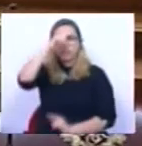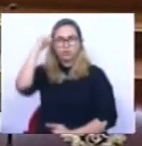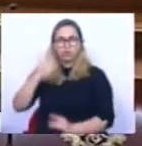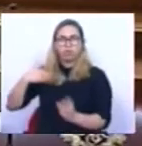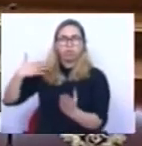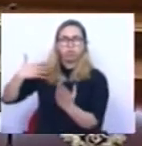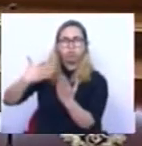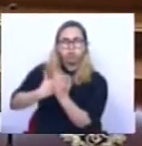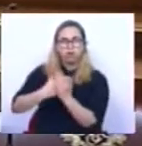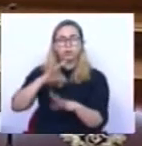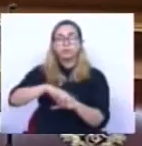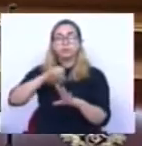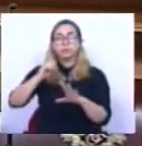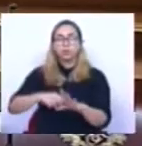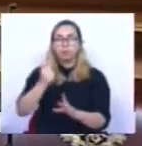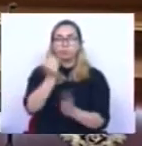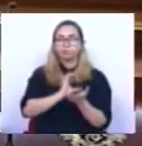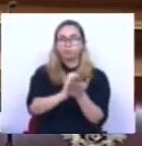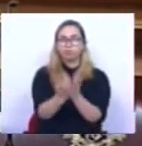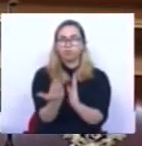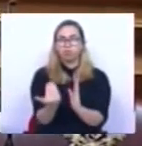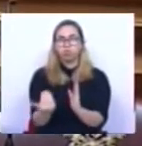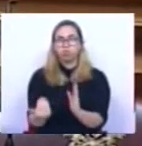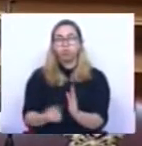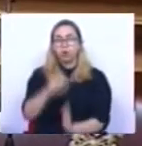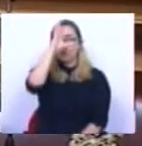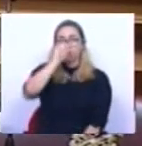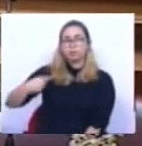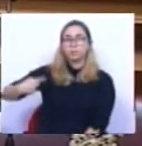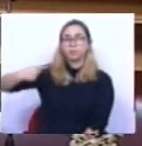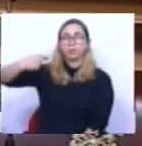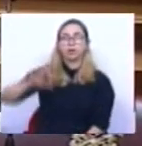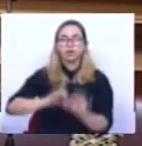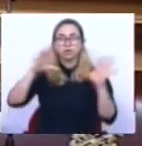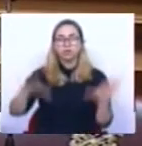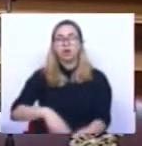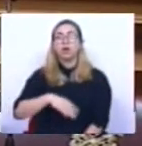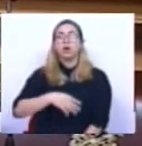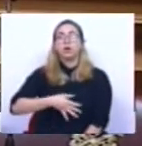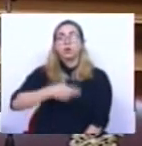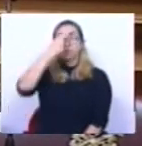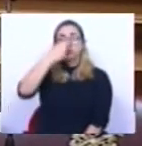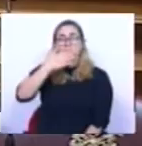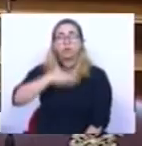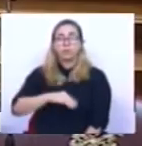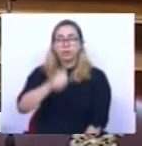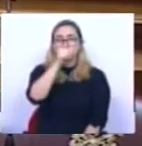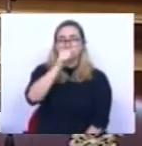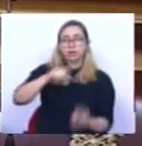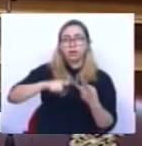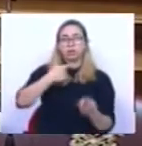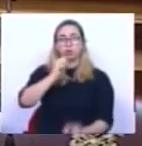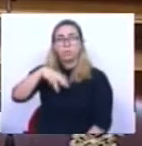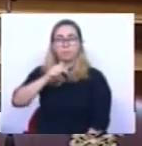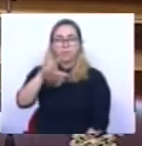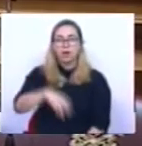resultado de sucessivos desinvestimento da parte dos vários governos, como é o caso dos politécnicos de Castelo Branco, Santarém e Tomar. Em